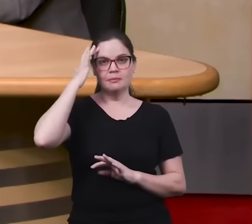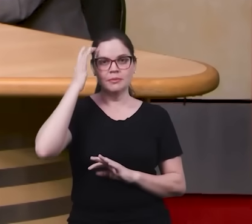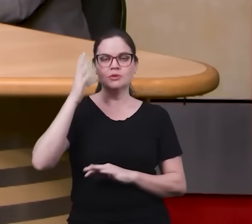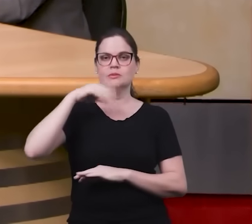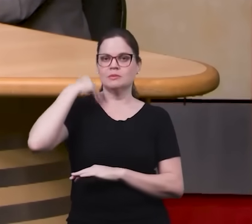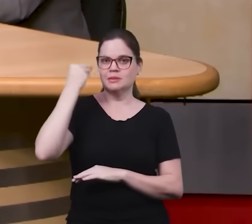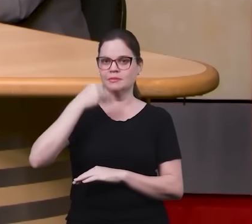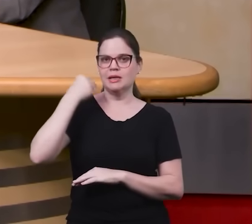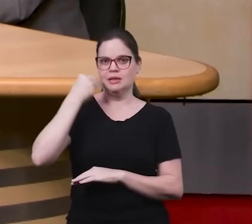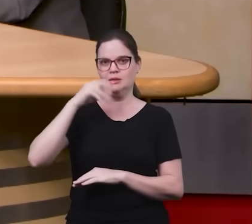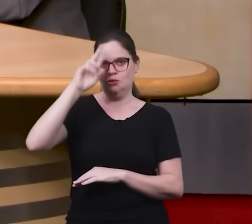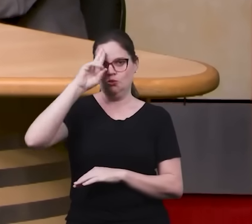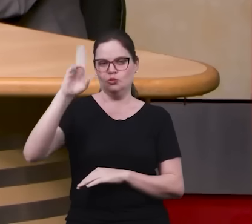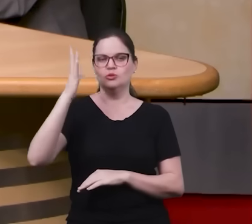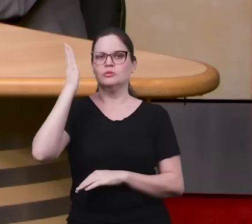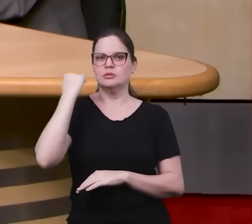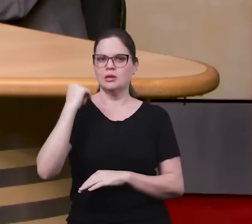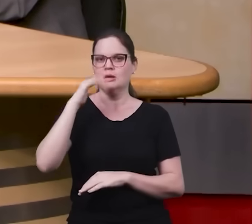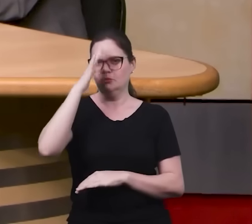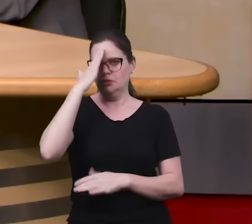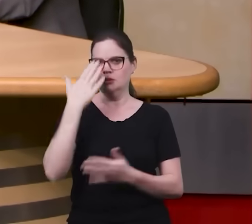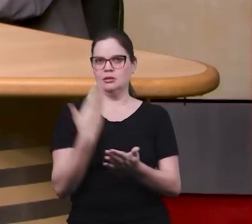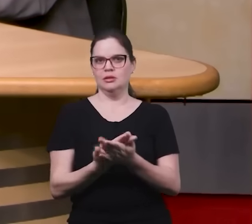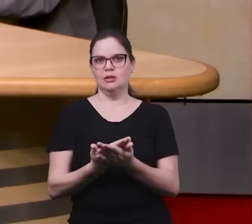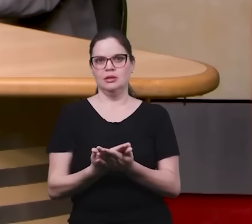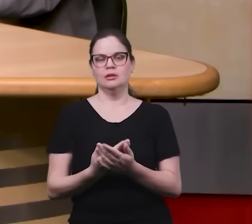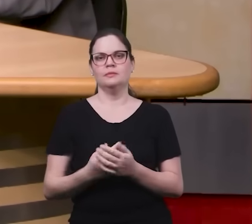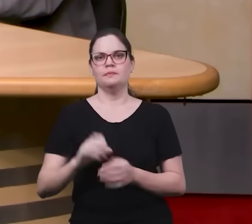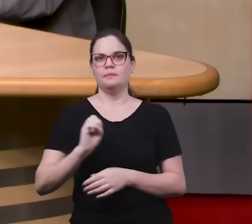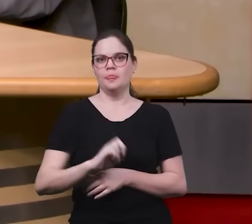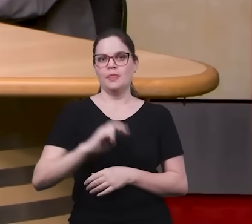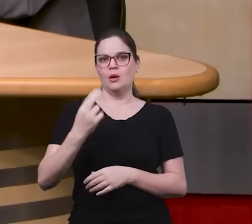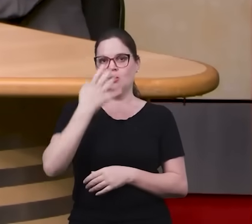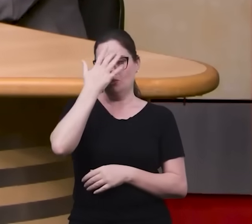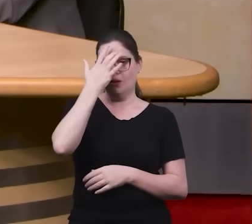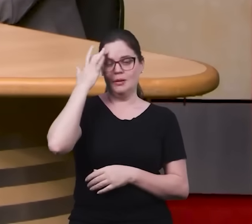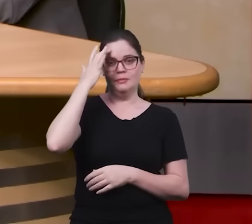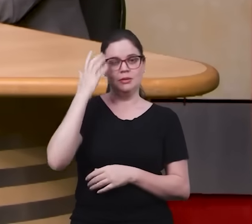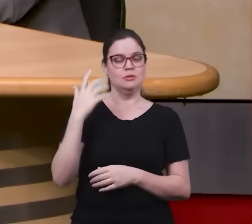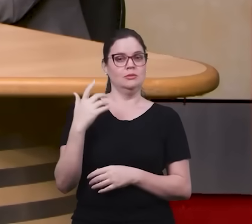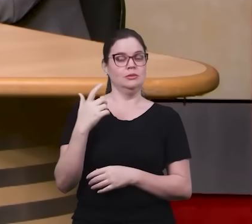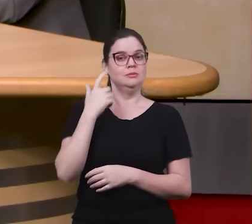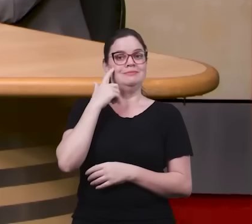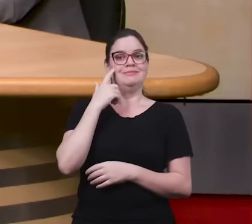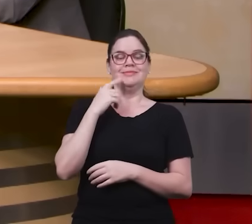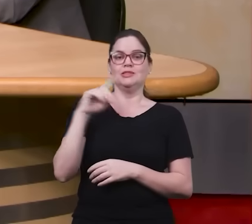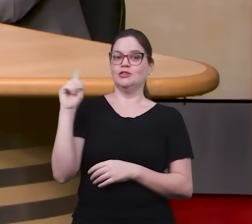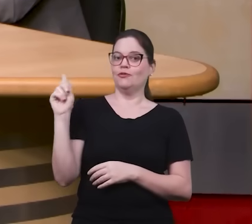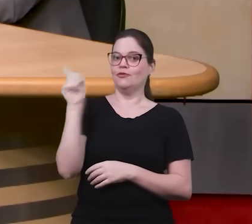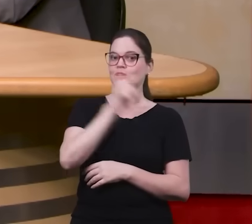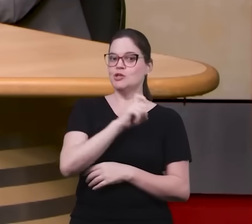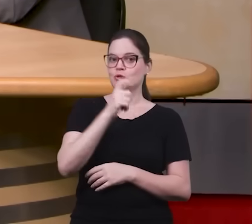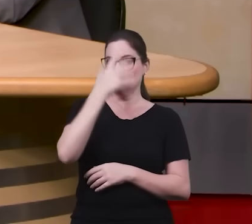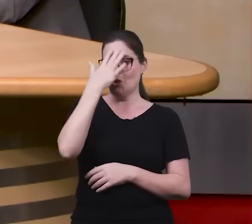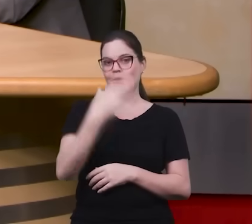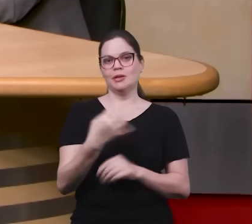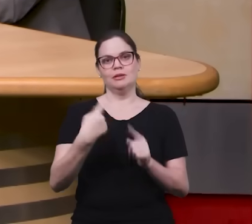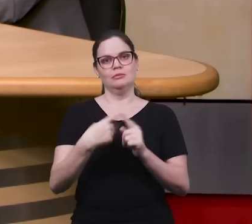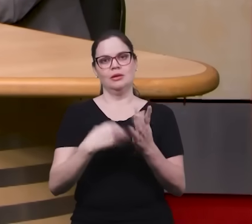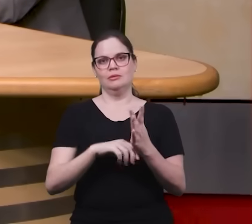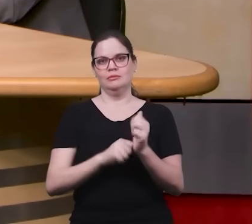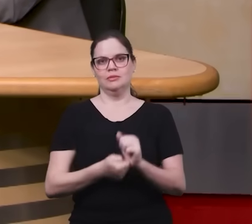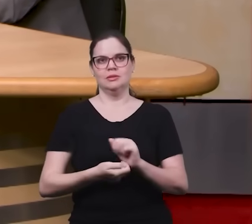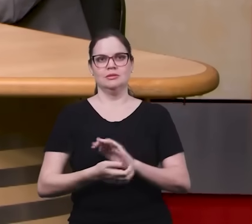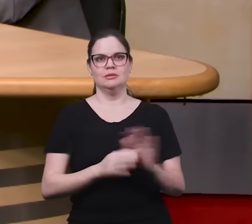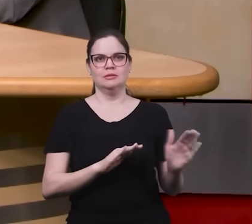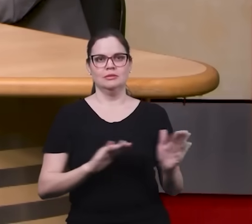uma experiência com isso e sabe e crê, Claro. ou a pessoa tem aquela dificuldade, porque é um mistério em tudo